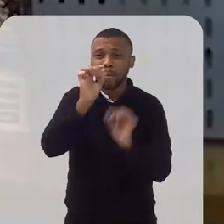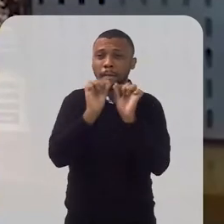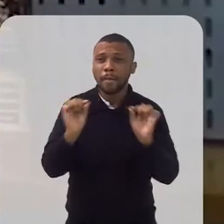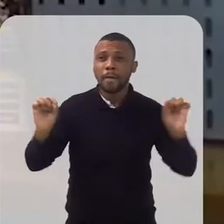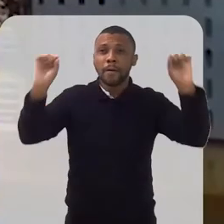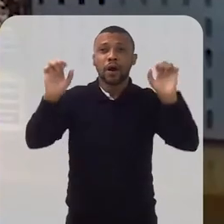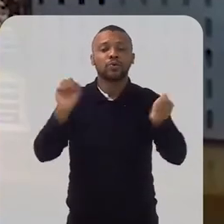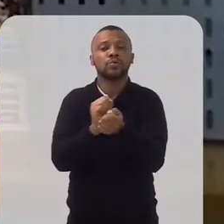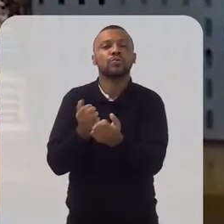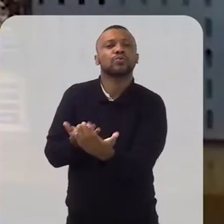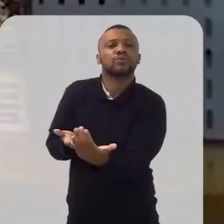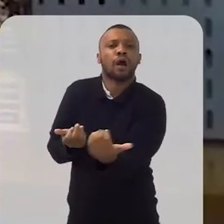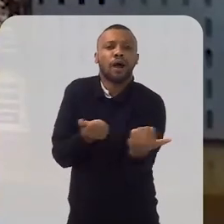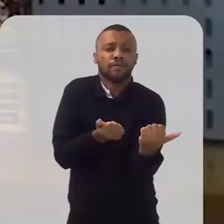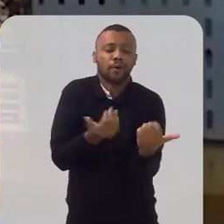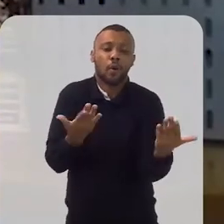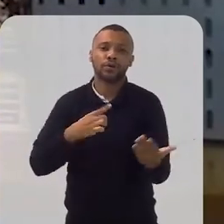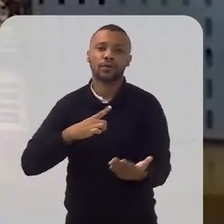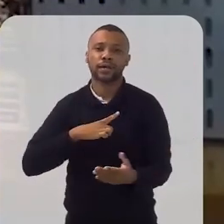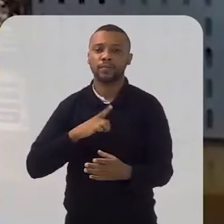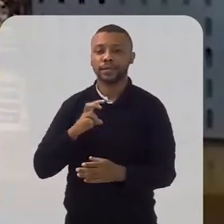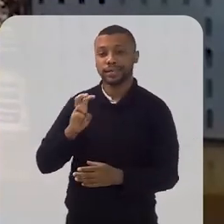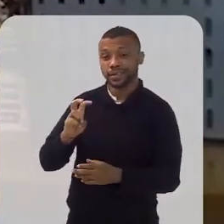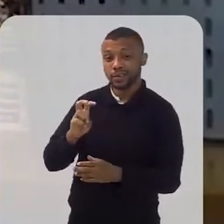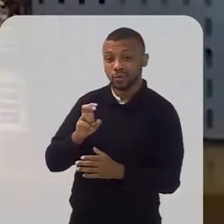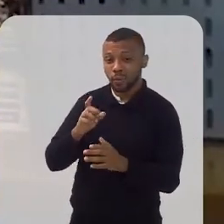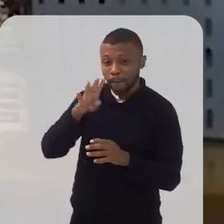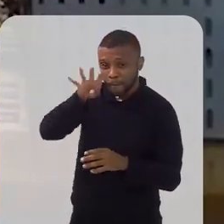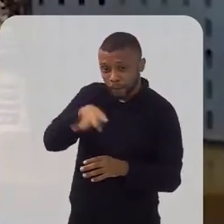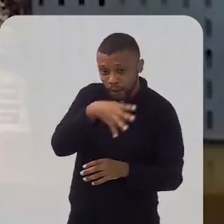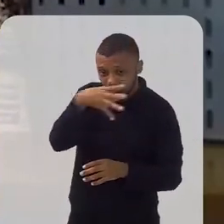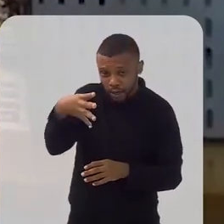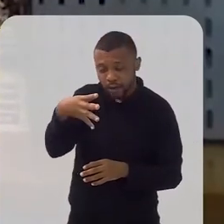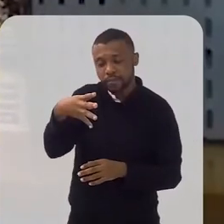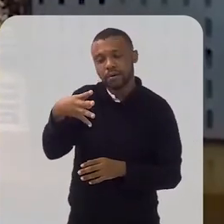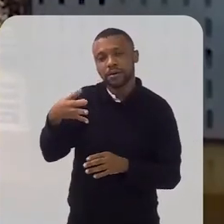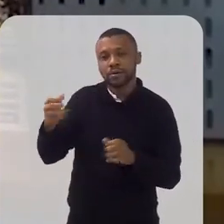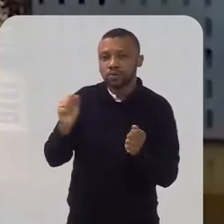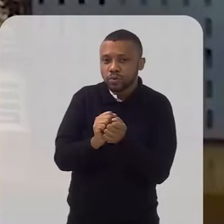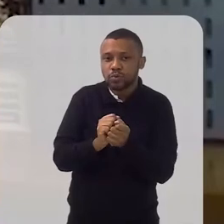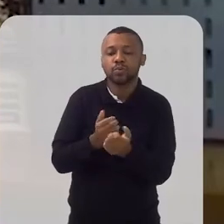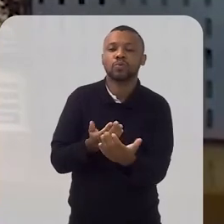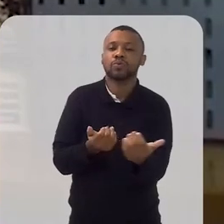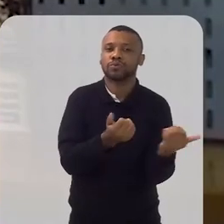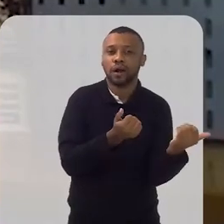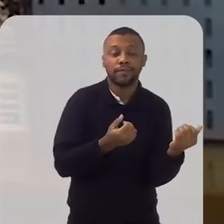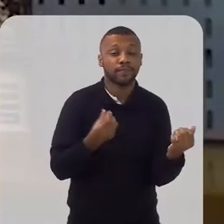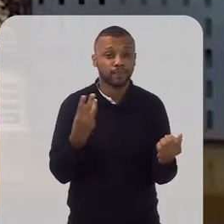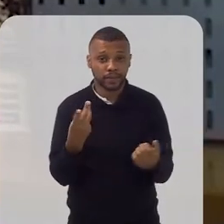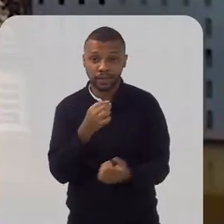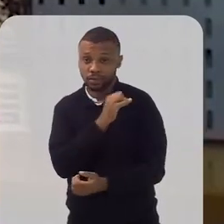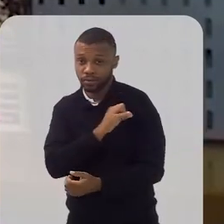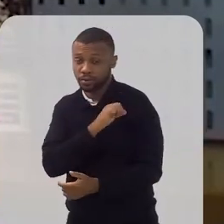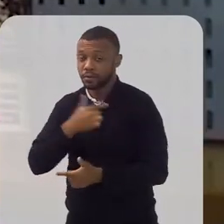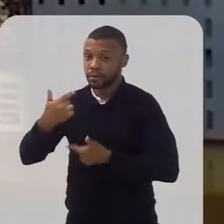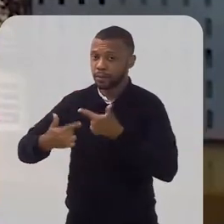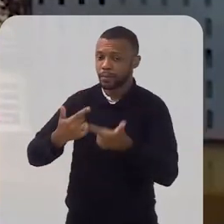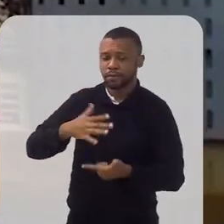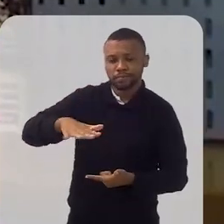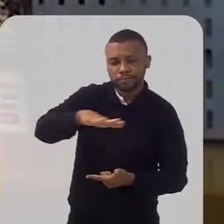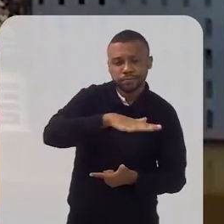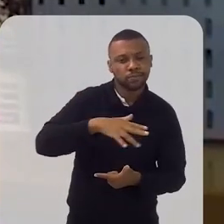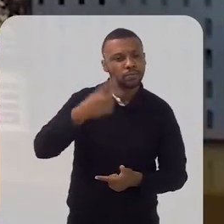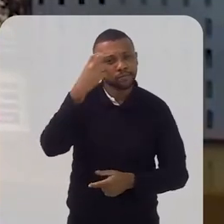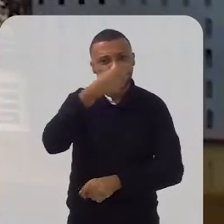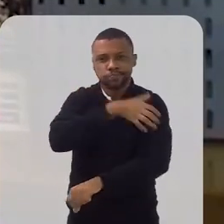Brasil. Hoje, a gente está com 5 programas com juventude, 3 aqui na Prefeitura do Rio de Janeiro, trabalhando cultura,